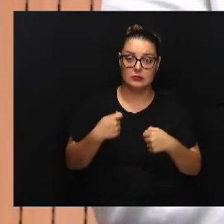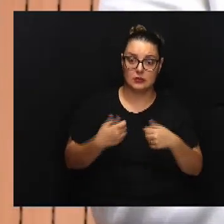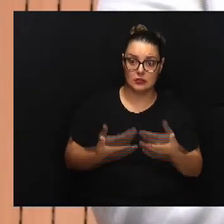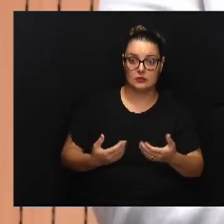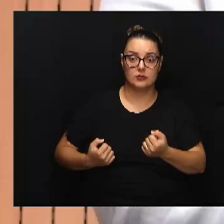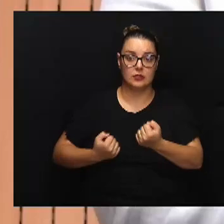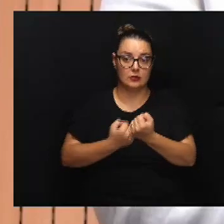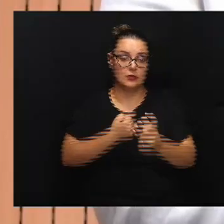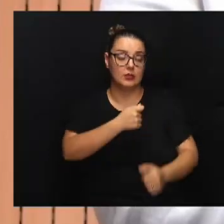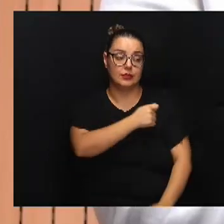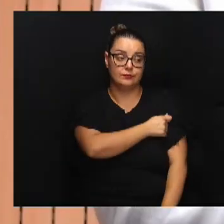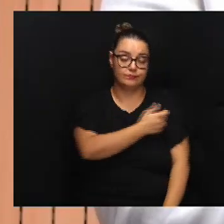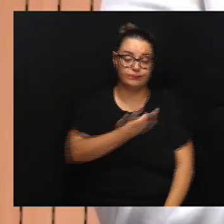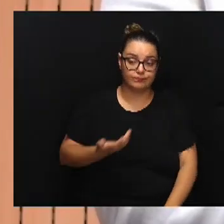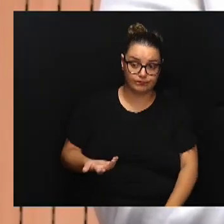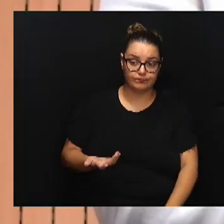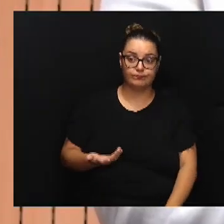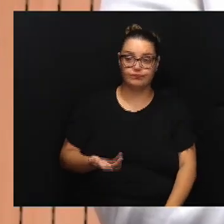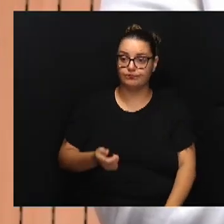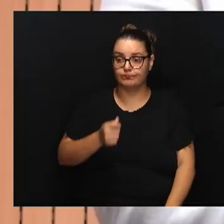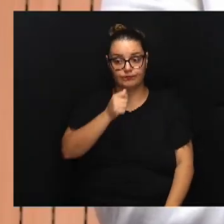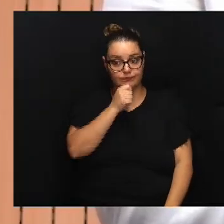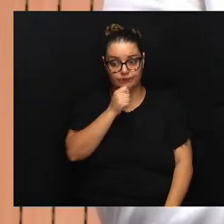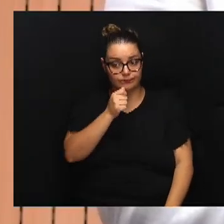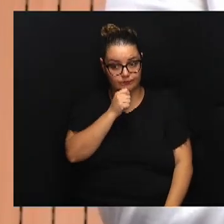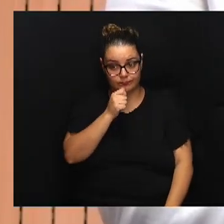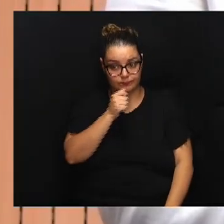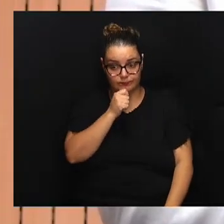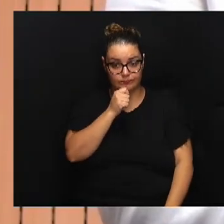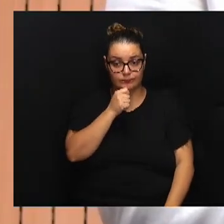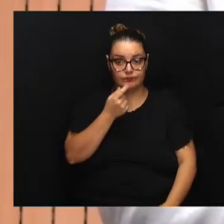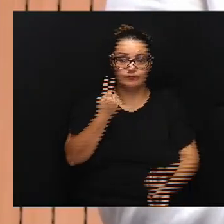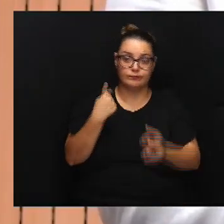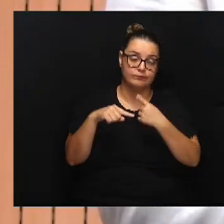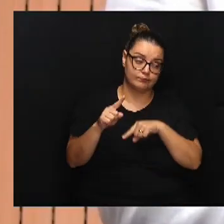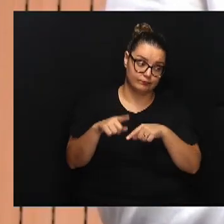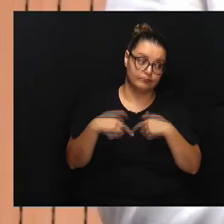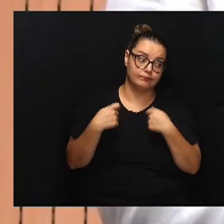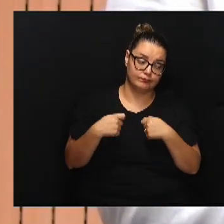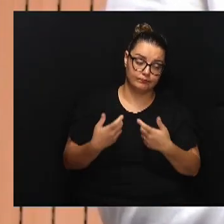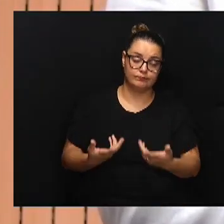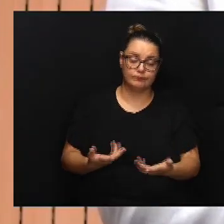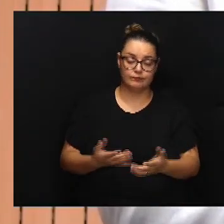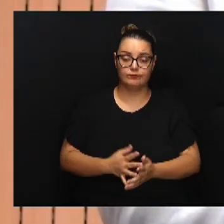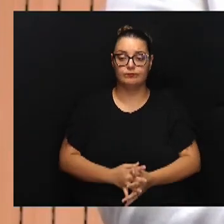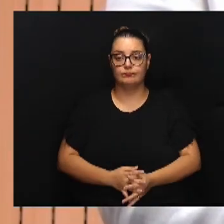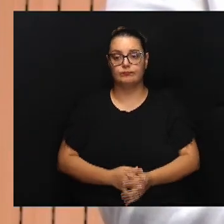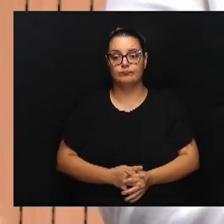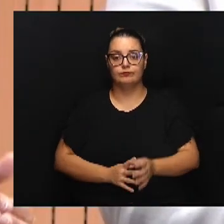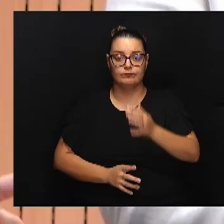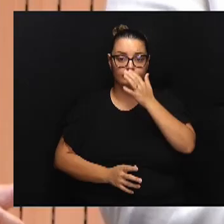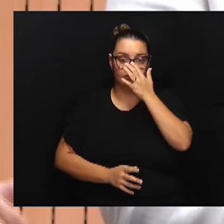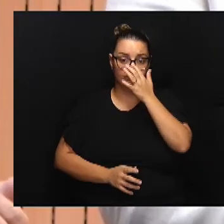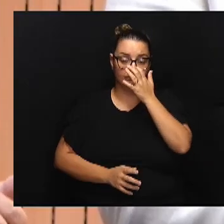esses alunos, mas ainda não tivemos o sucesso que a gente pretende. Então, o